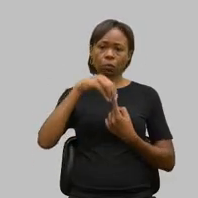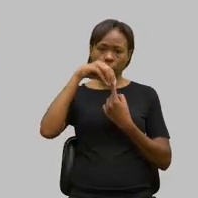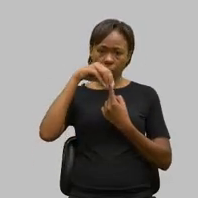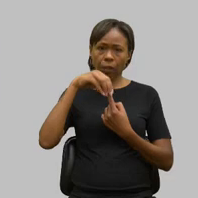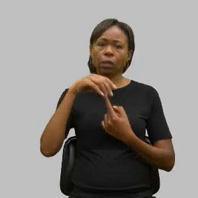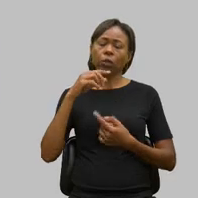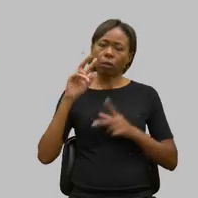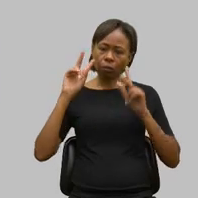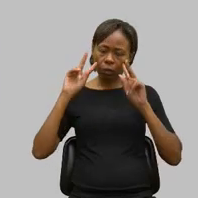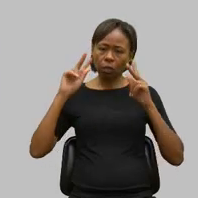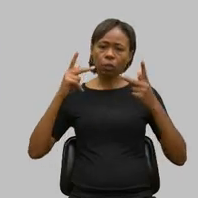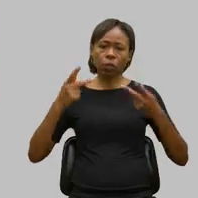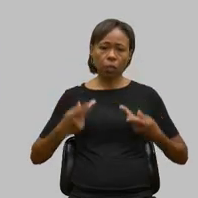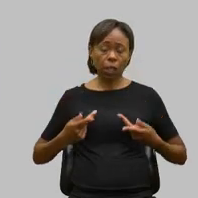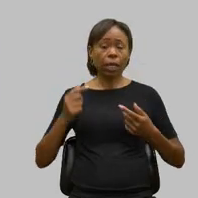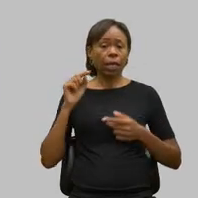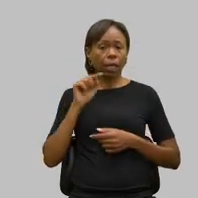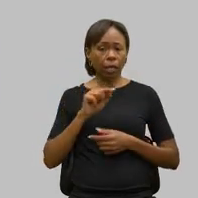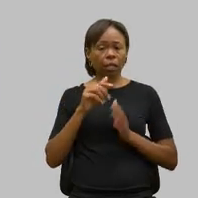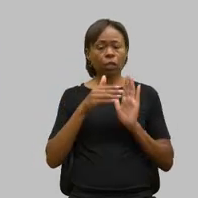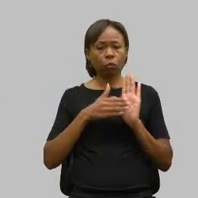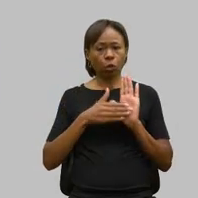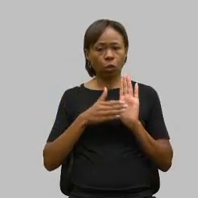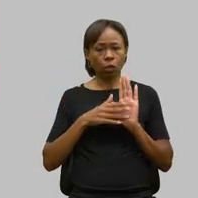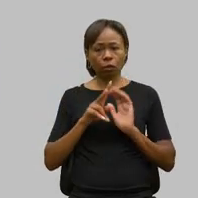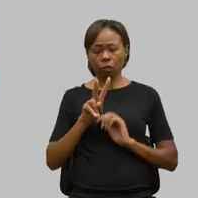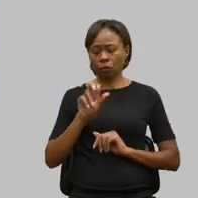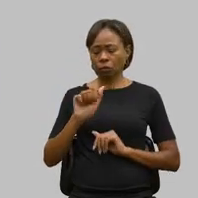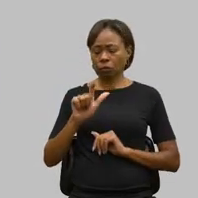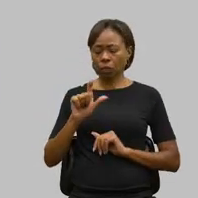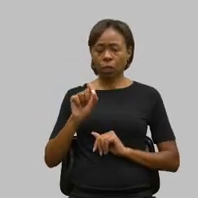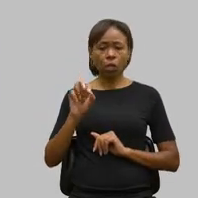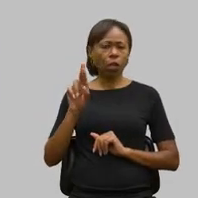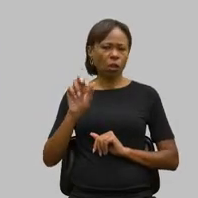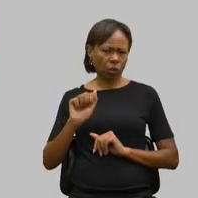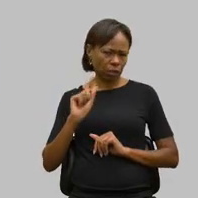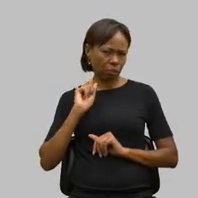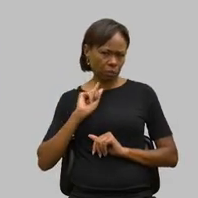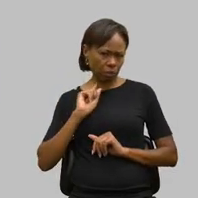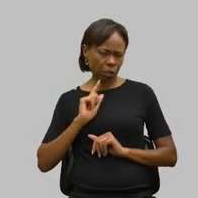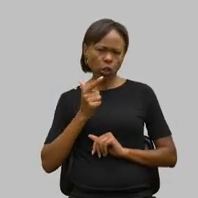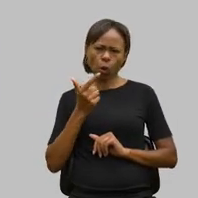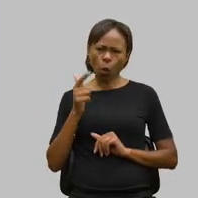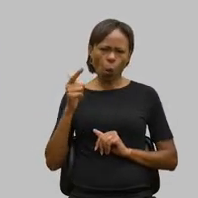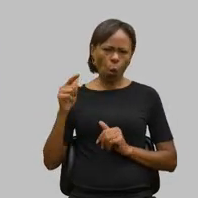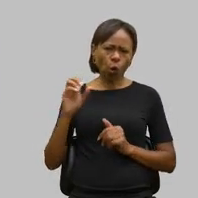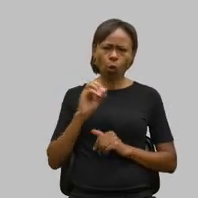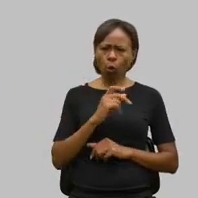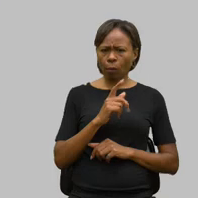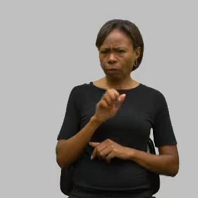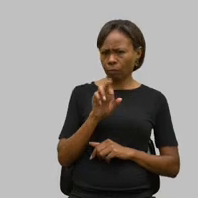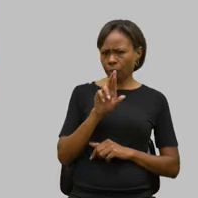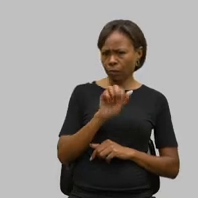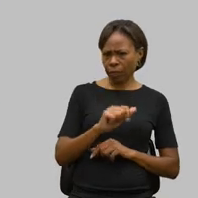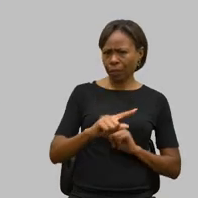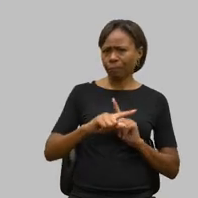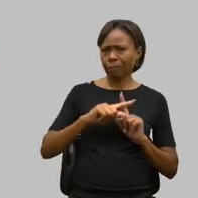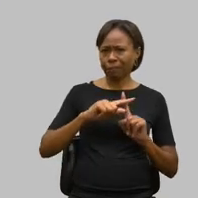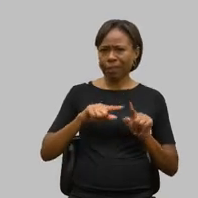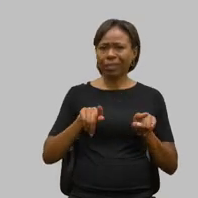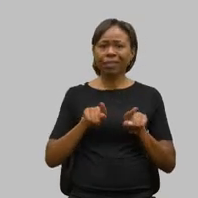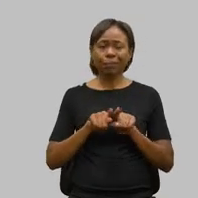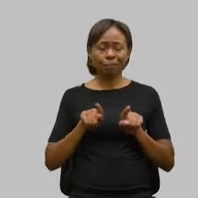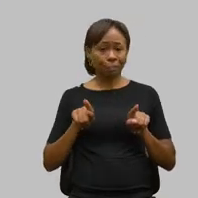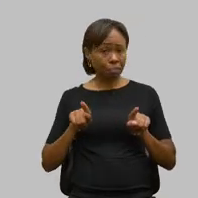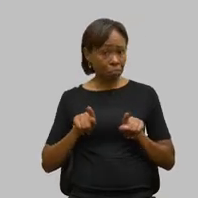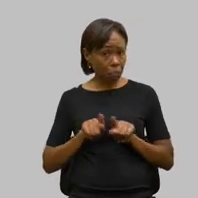a esses programas, tanto o Valor Aminas, que foi aqui citado, bem como também do Opera Mais, que está propiciando